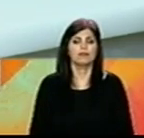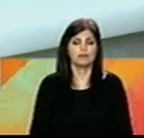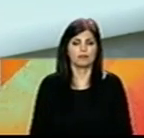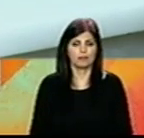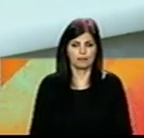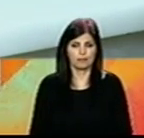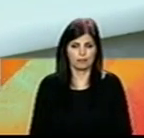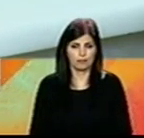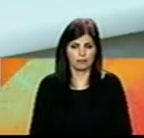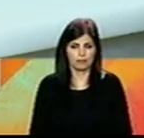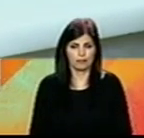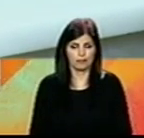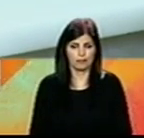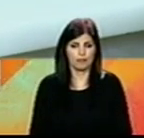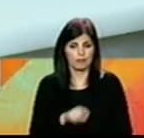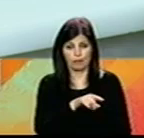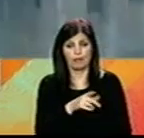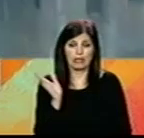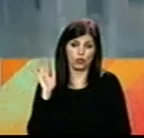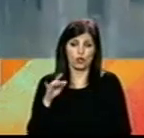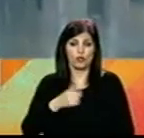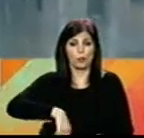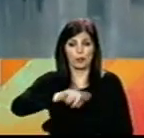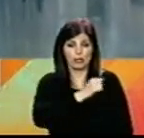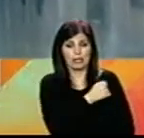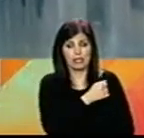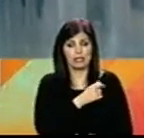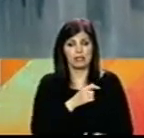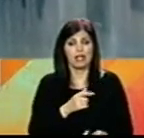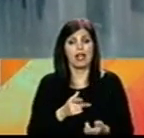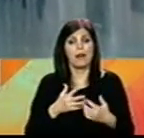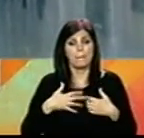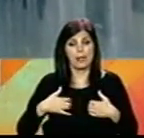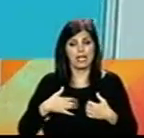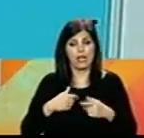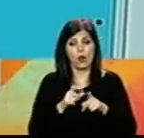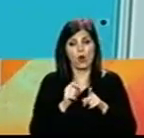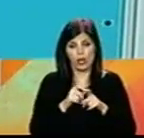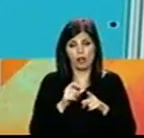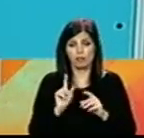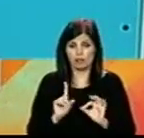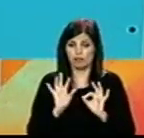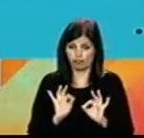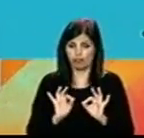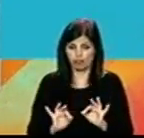Portanto, o Rodean trouxe um prato de casa e bacalhau com grão também é um prato das nossas casas portuguesas,